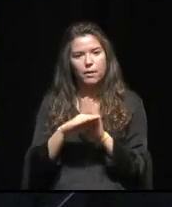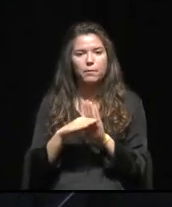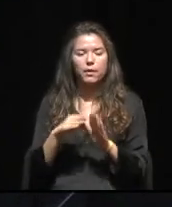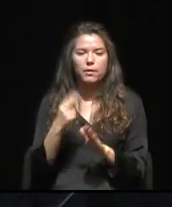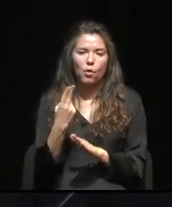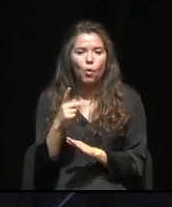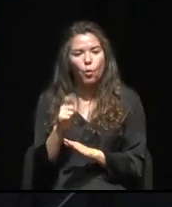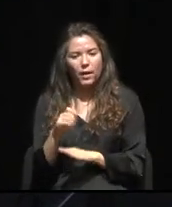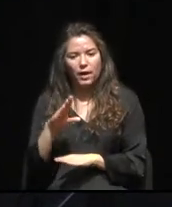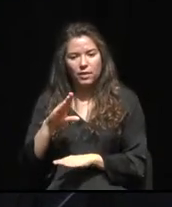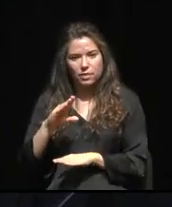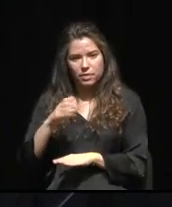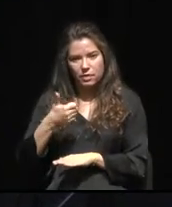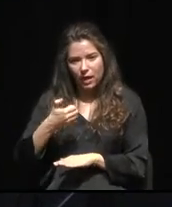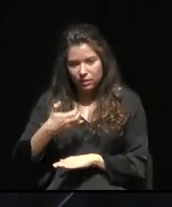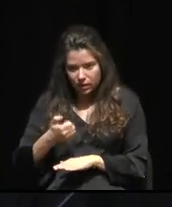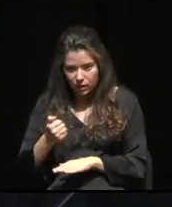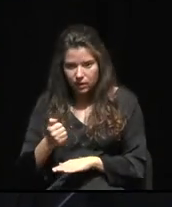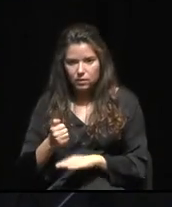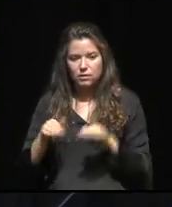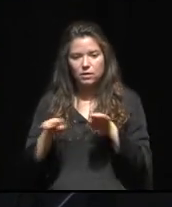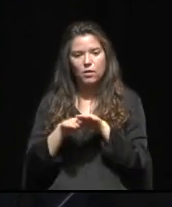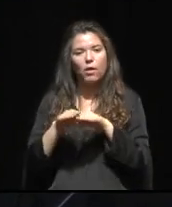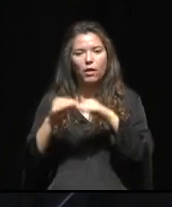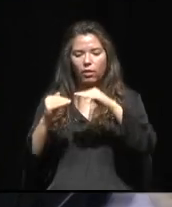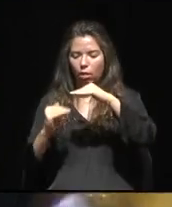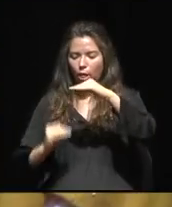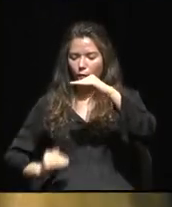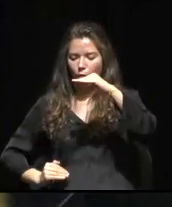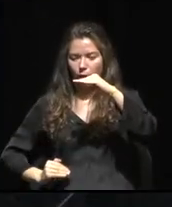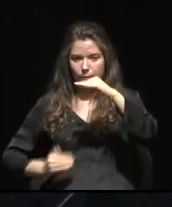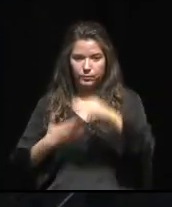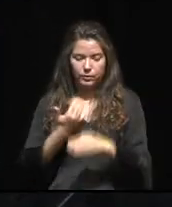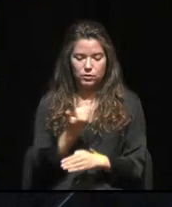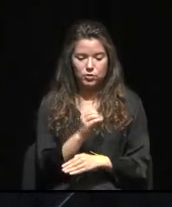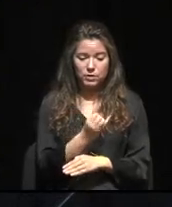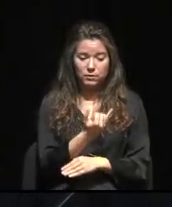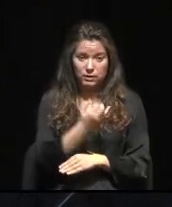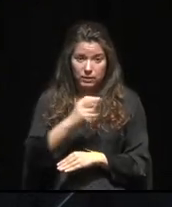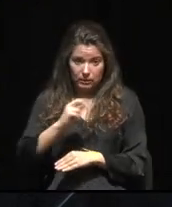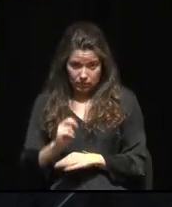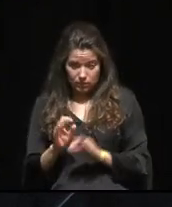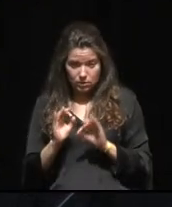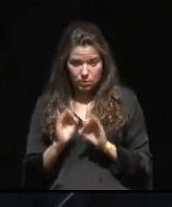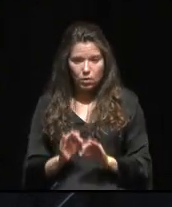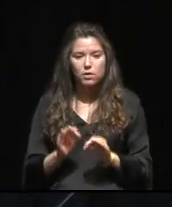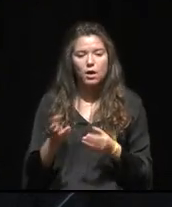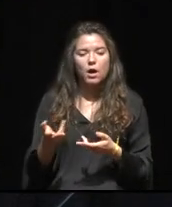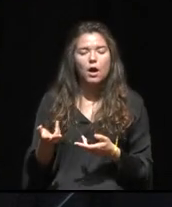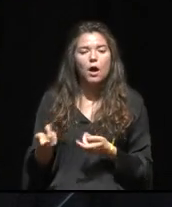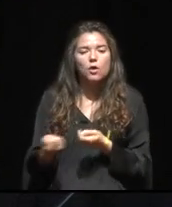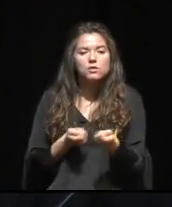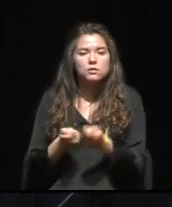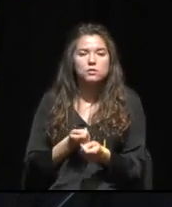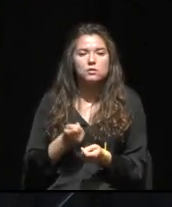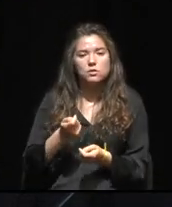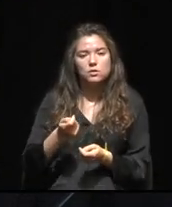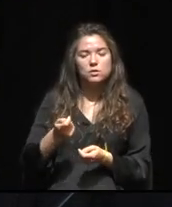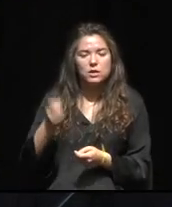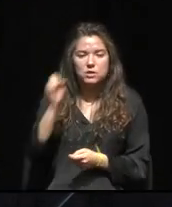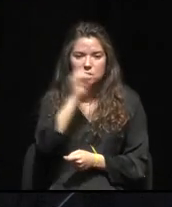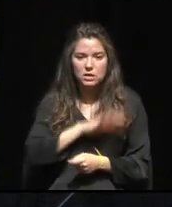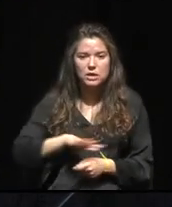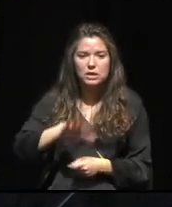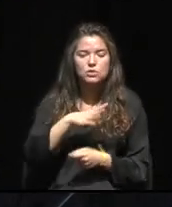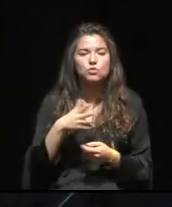no 15º lugar do índice de igualdade de gnero 23 também a Organização das Nações Unidas afirma que o mundo não está no caminho